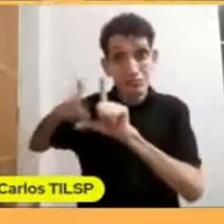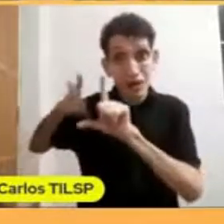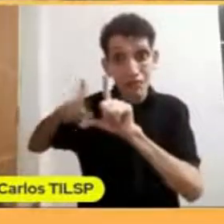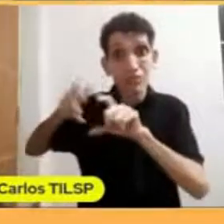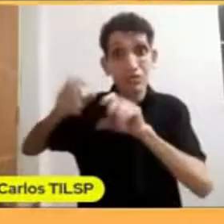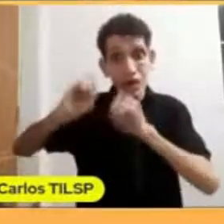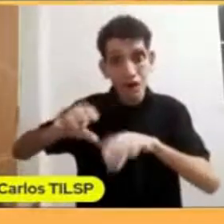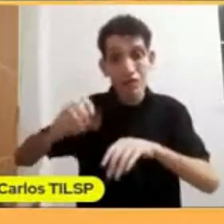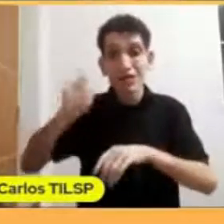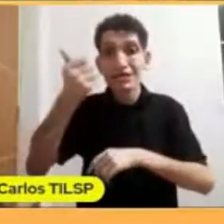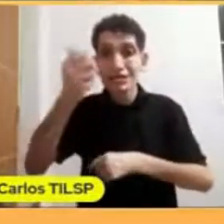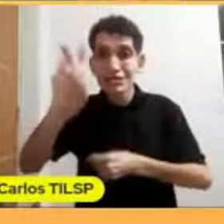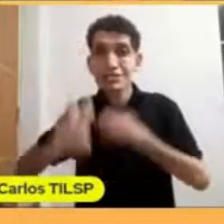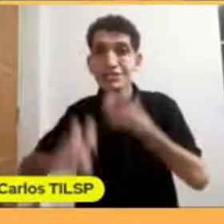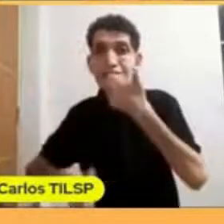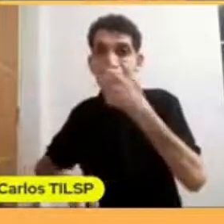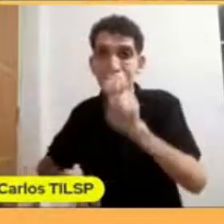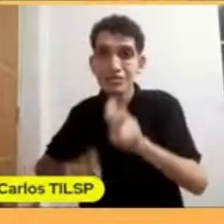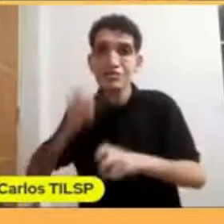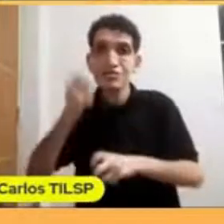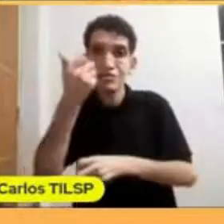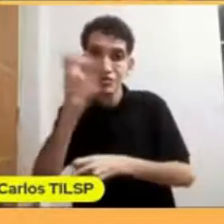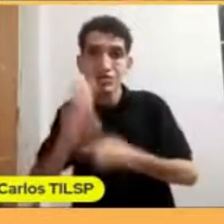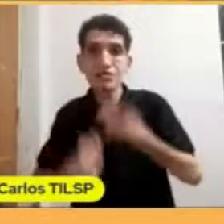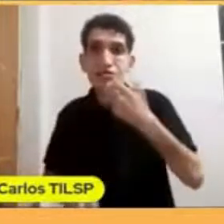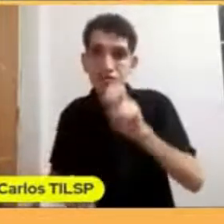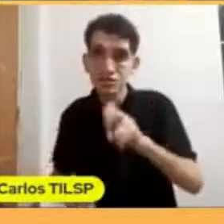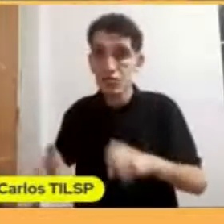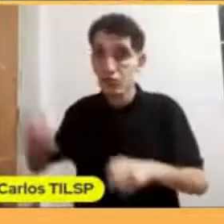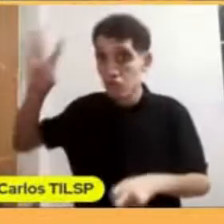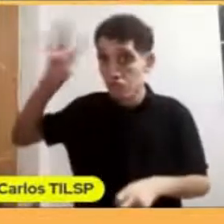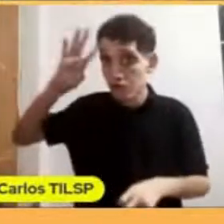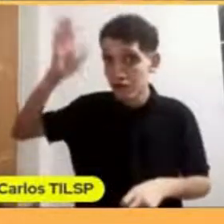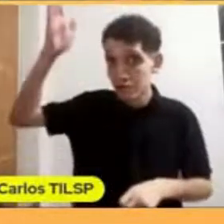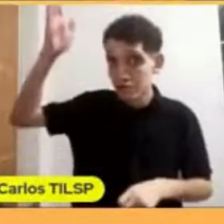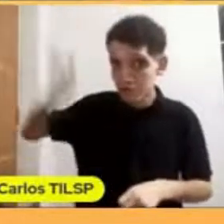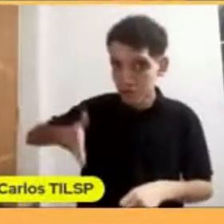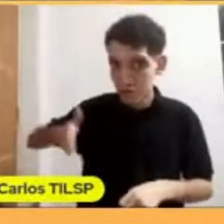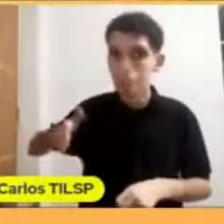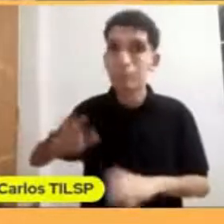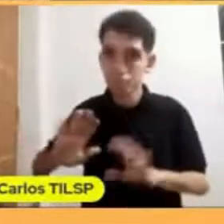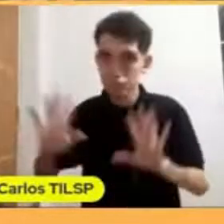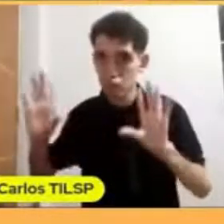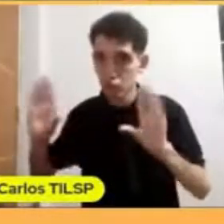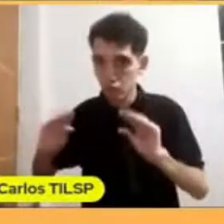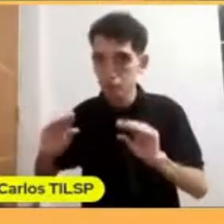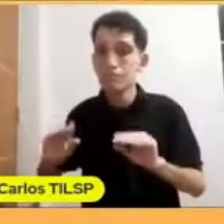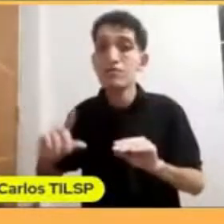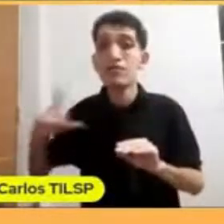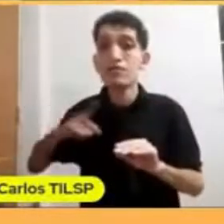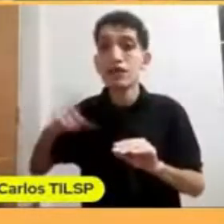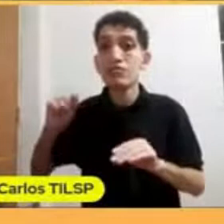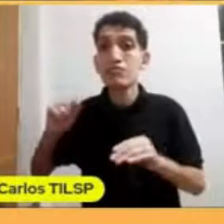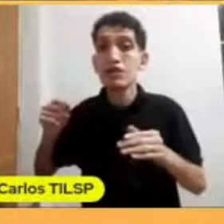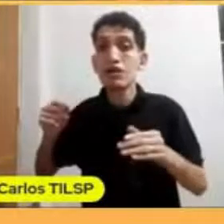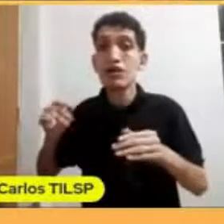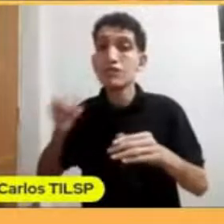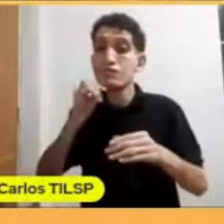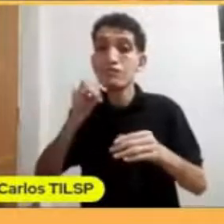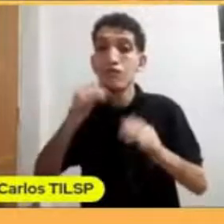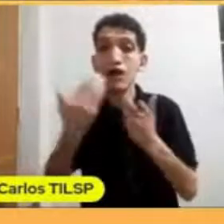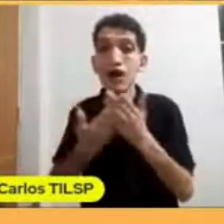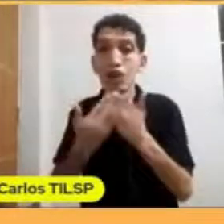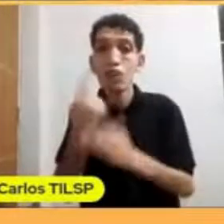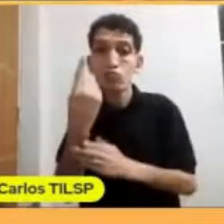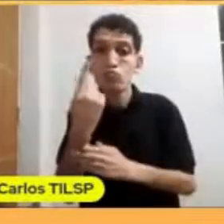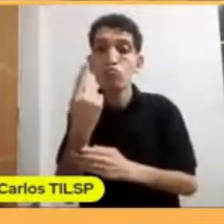15 em 15 dias, tá? Vai ser quinzenais, às quartas-feiras. E a gente vai ter aí as limitações visuais, então, como conhecer